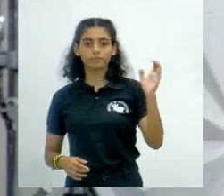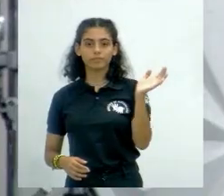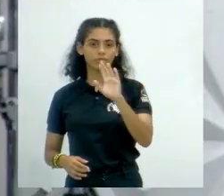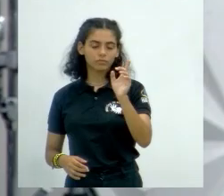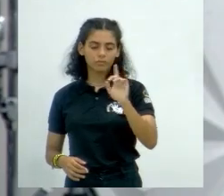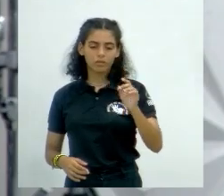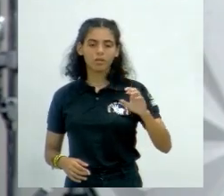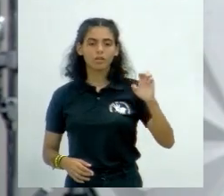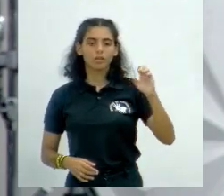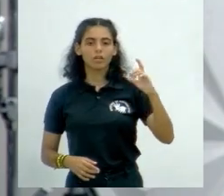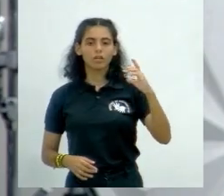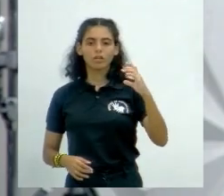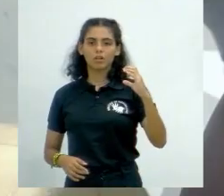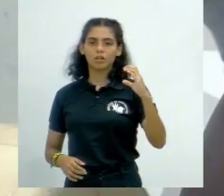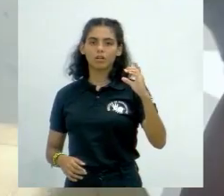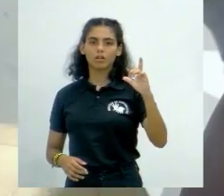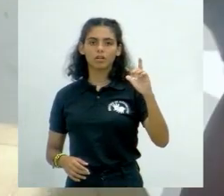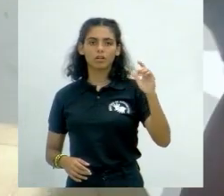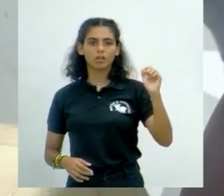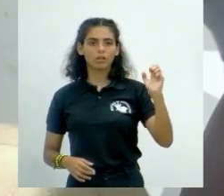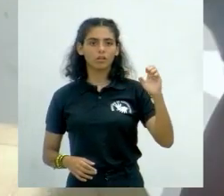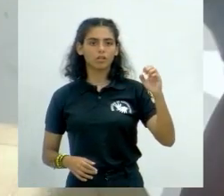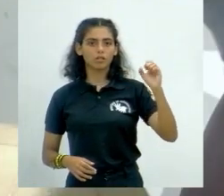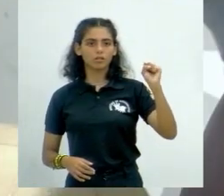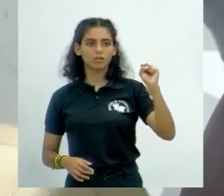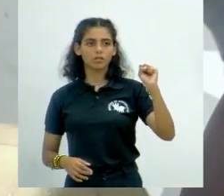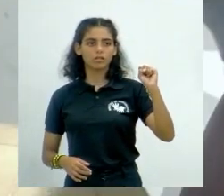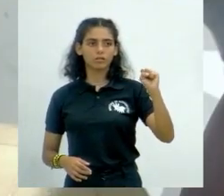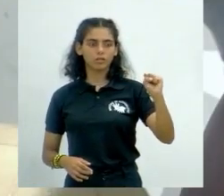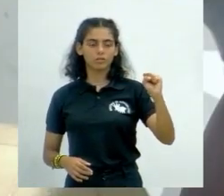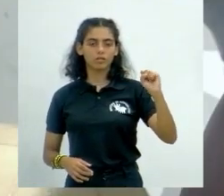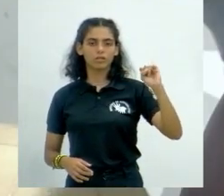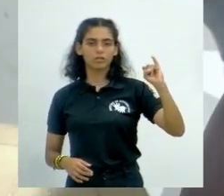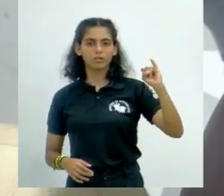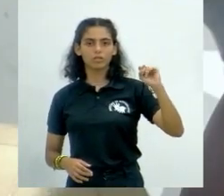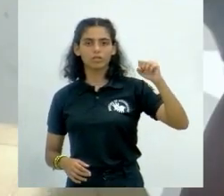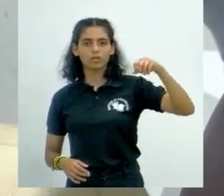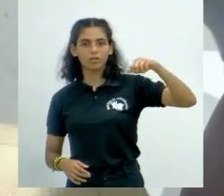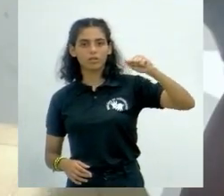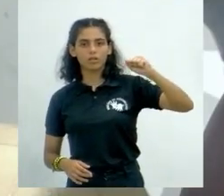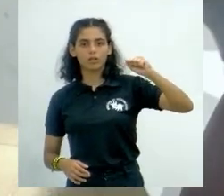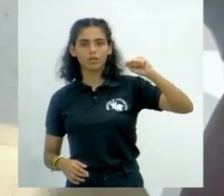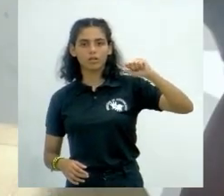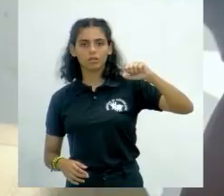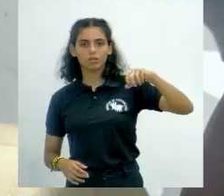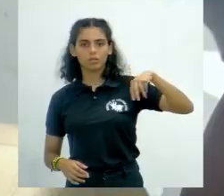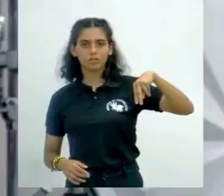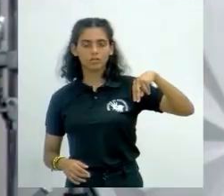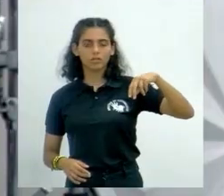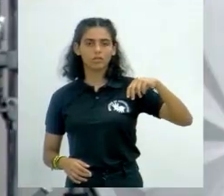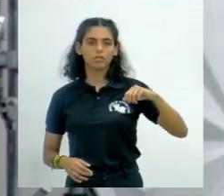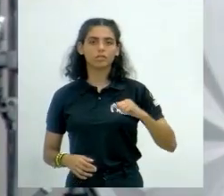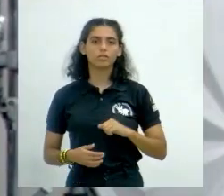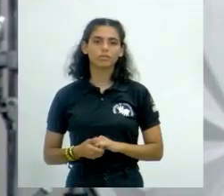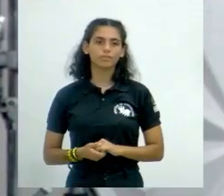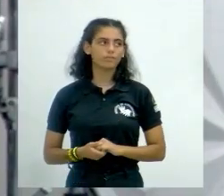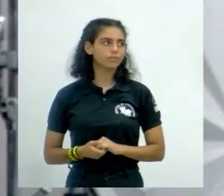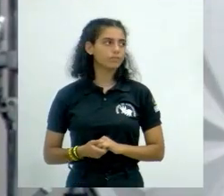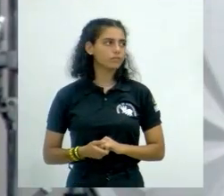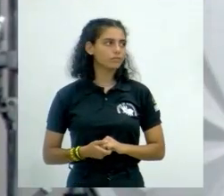né, depressivo, mas porque a gente vê um olhar que parece até desesperançoso, né? Tem um